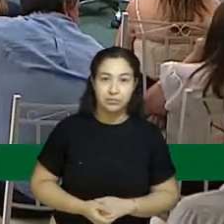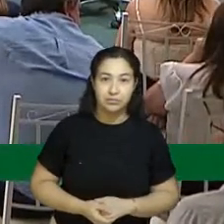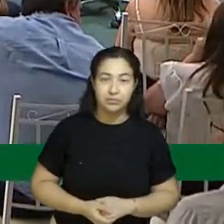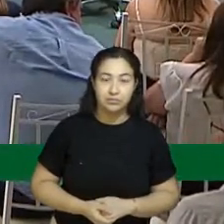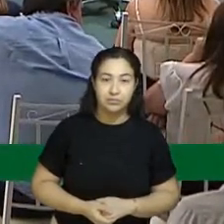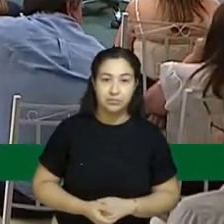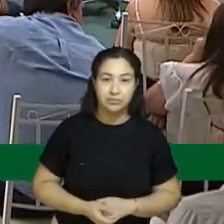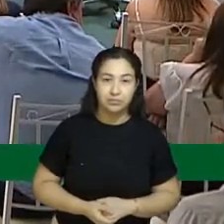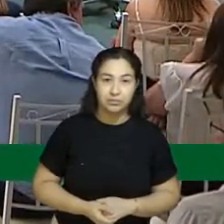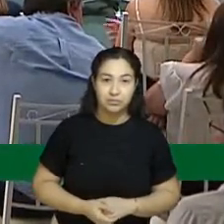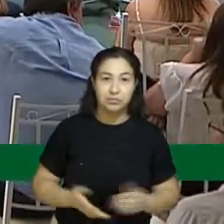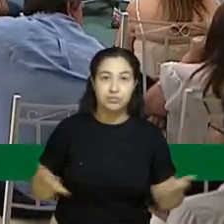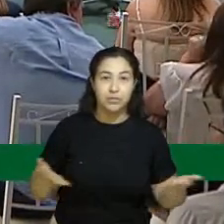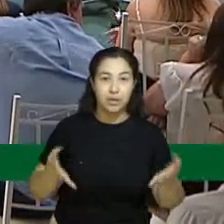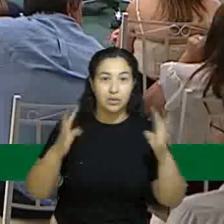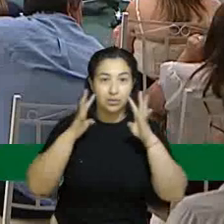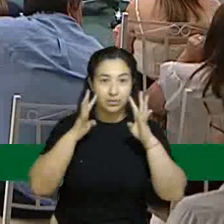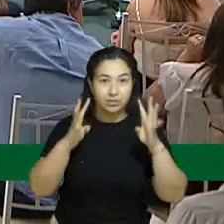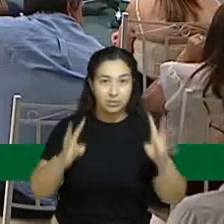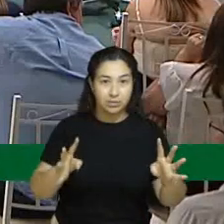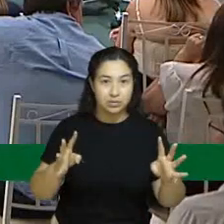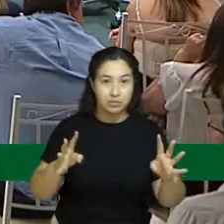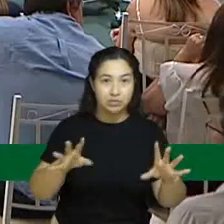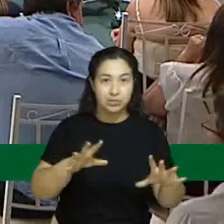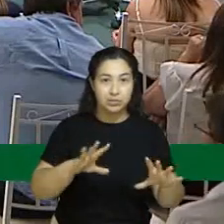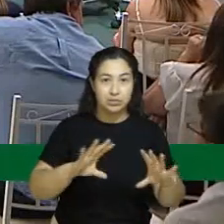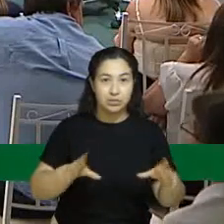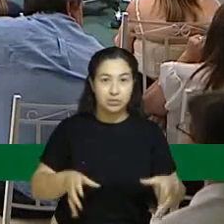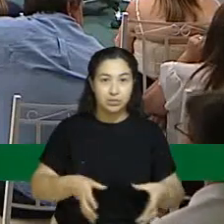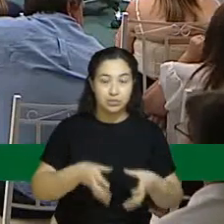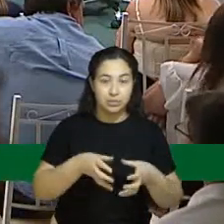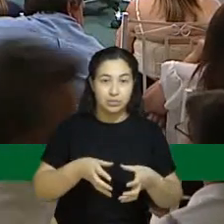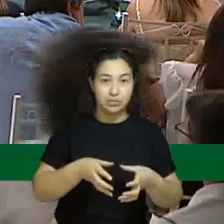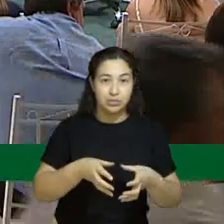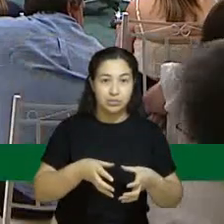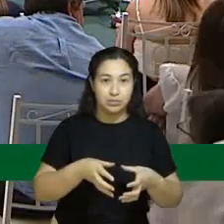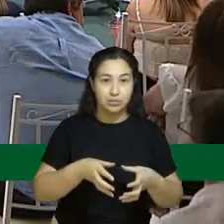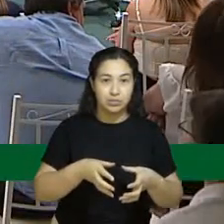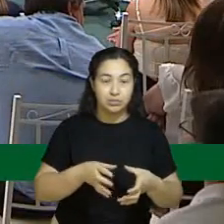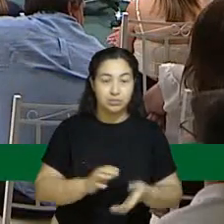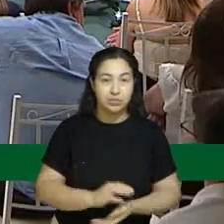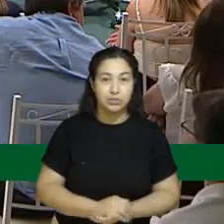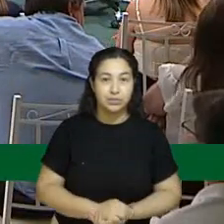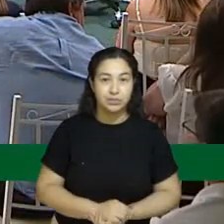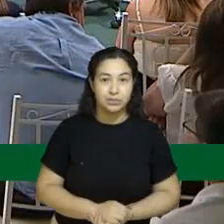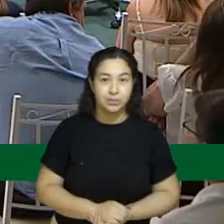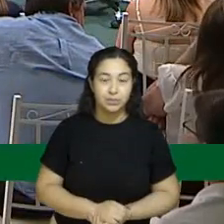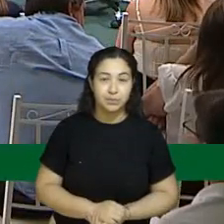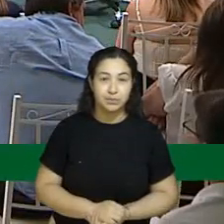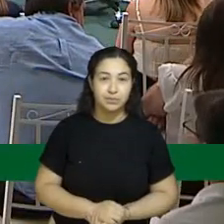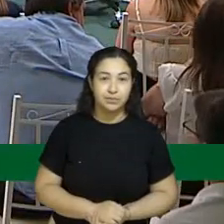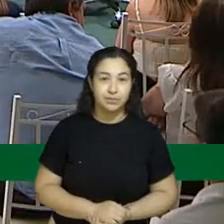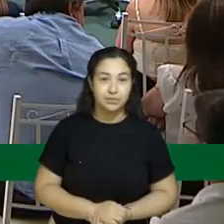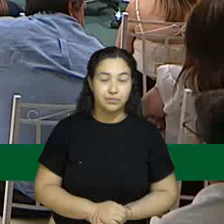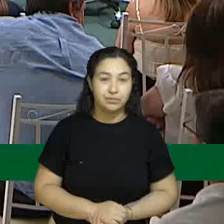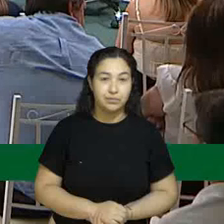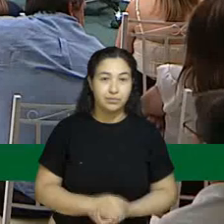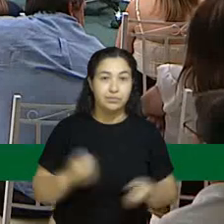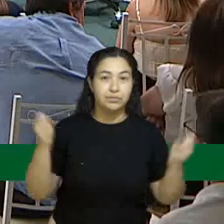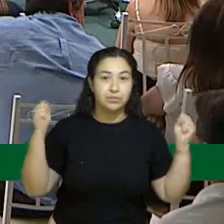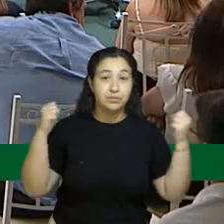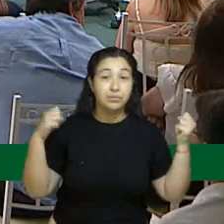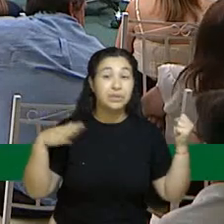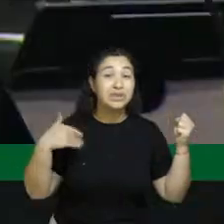Nesse momento vamos ouvir a Associação Chapecoense. Opa, não, não é nesse momento. Chapecoense é mais